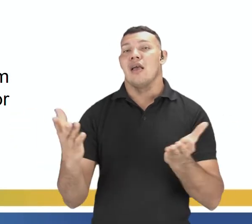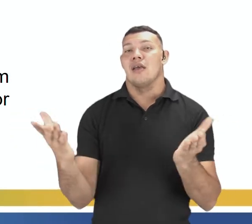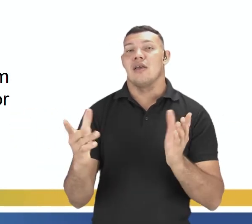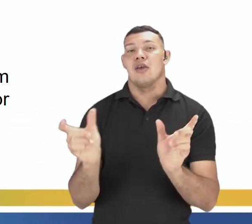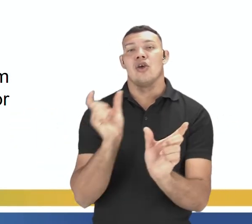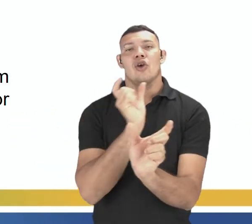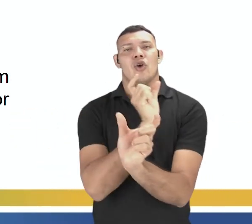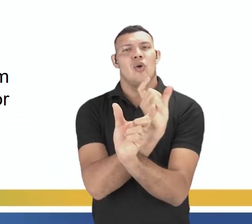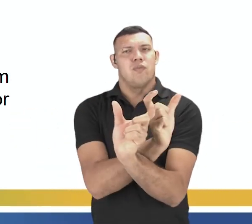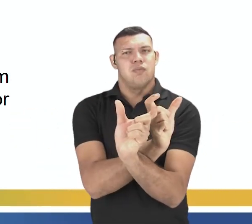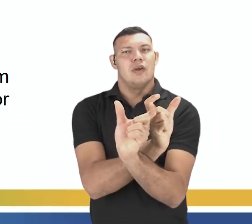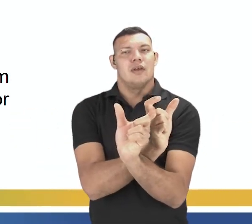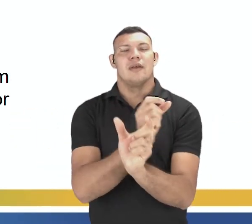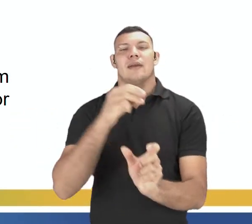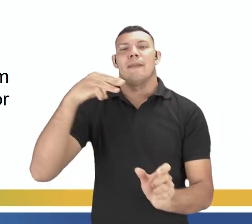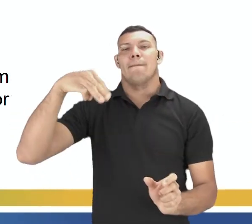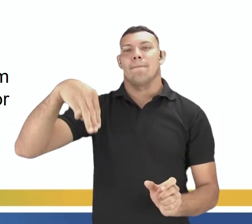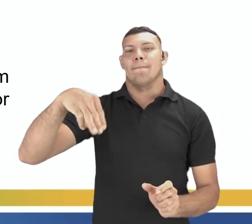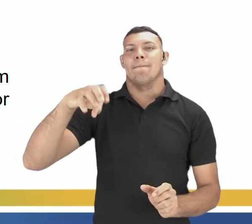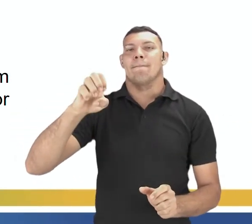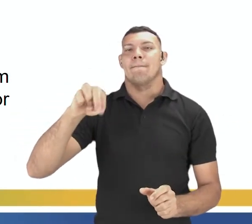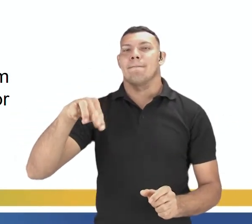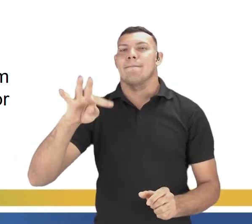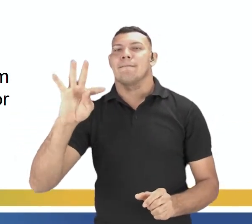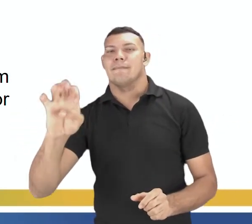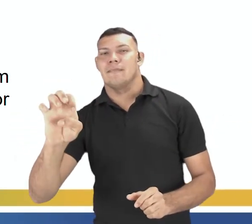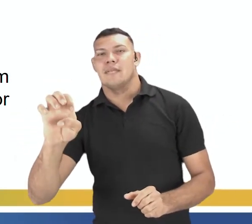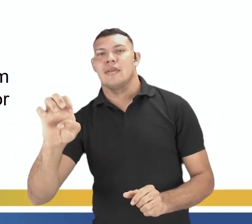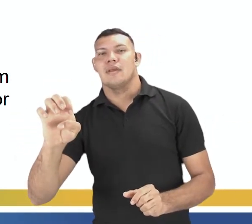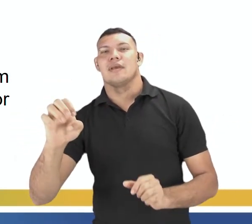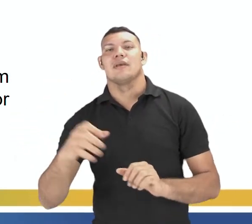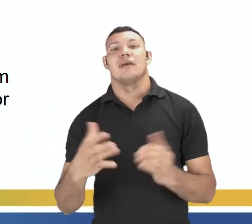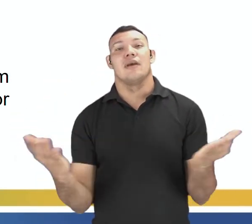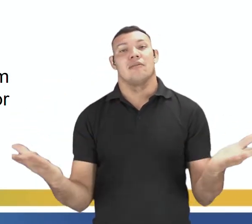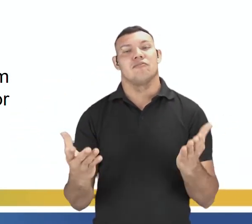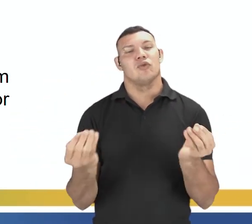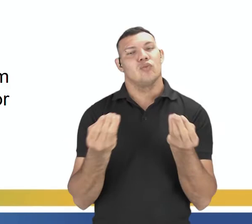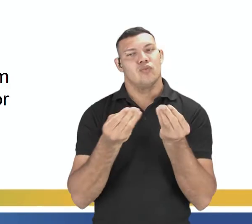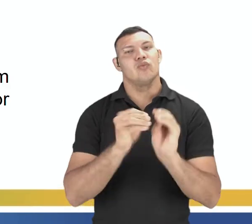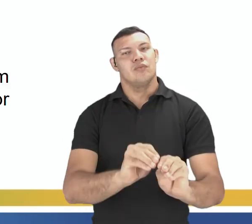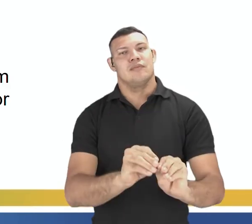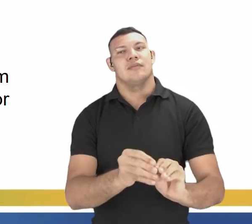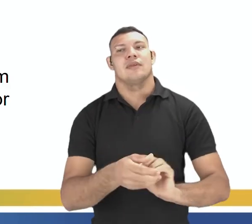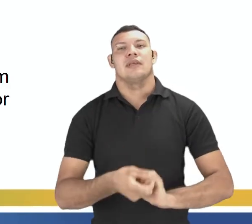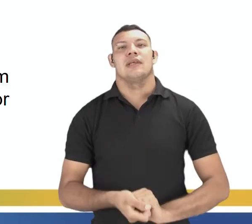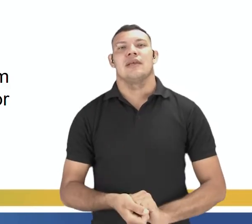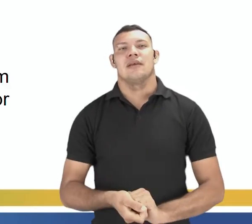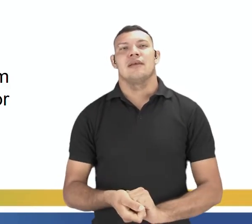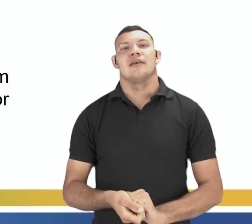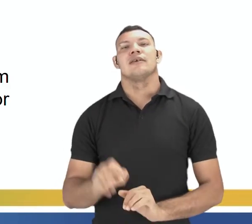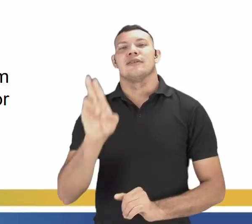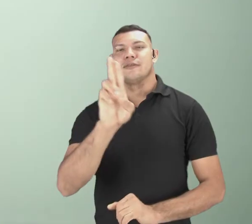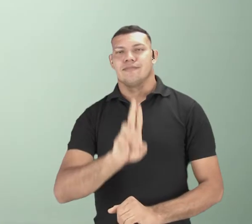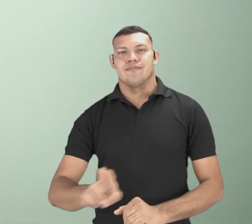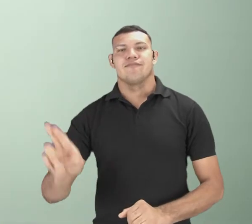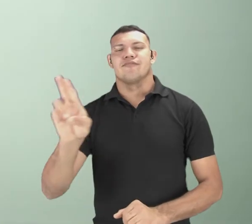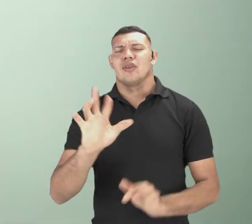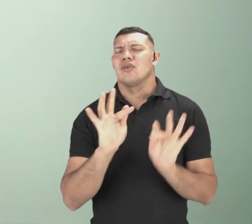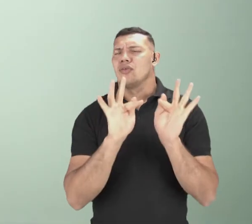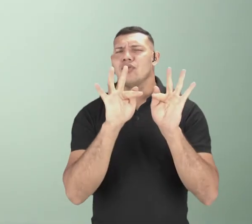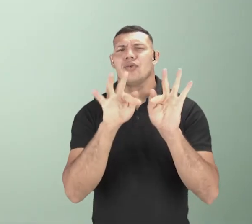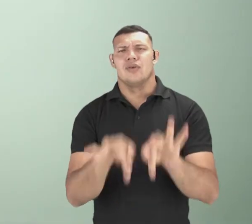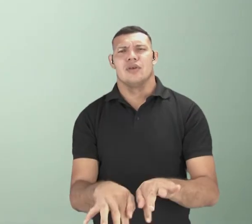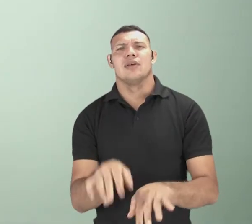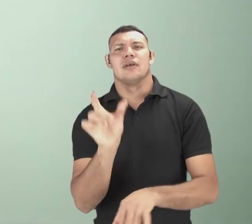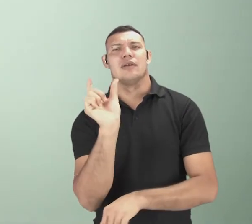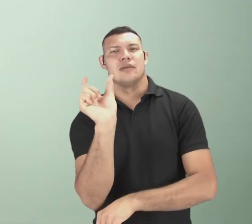Felizmente. Só que em vez de um prefixo, agora nós temos um sufixo. O sufixo ele é usado no